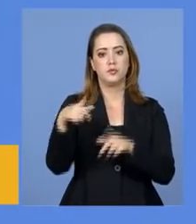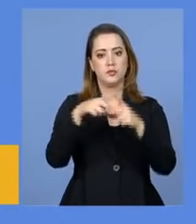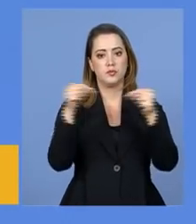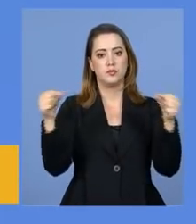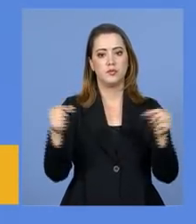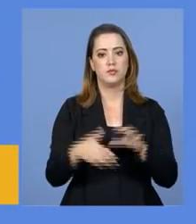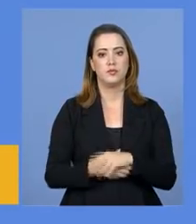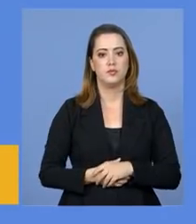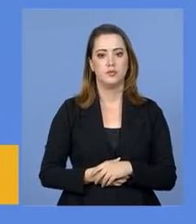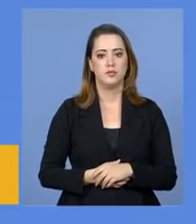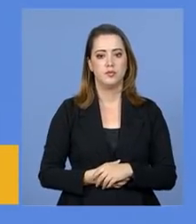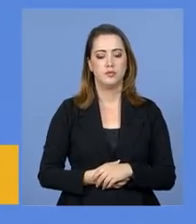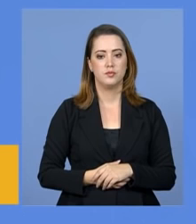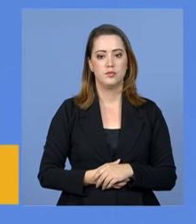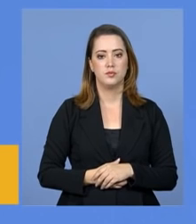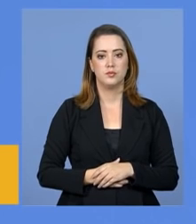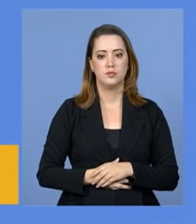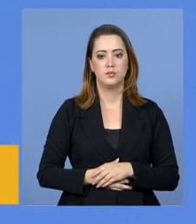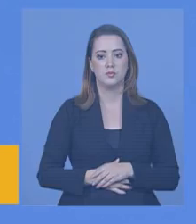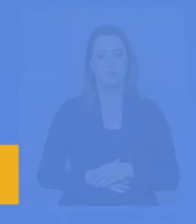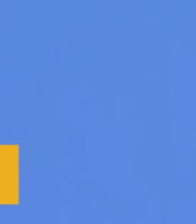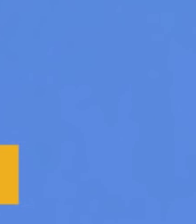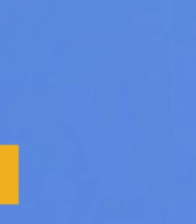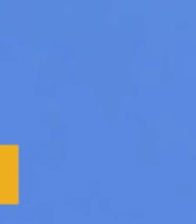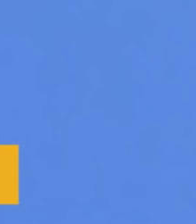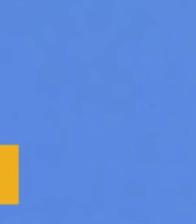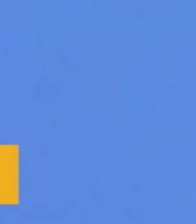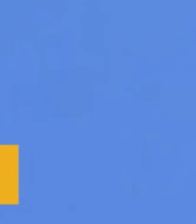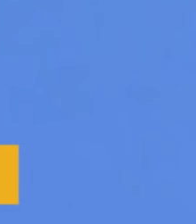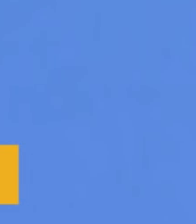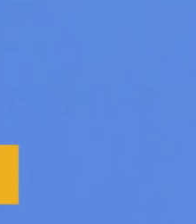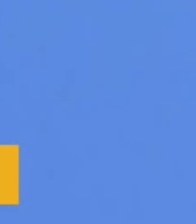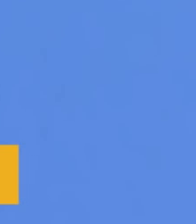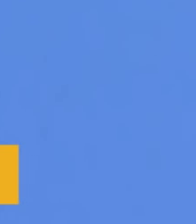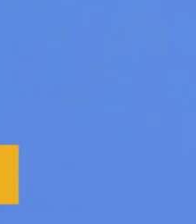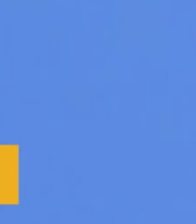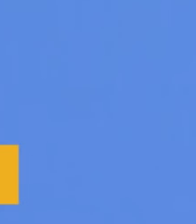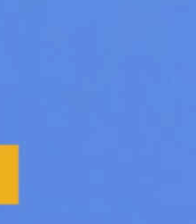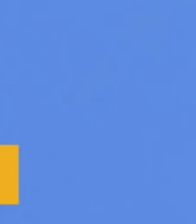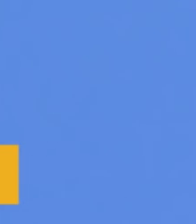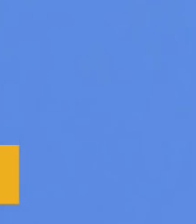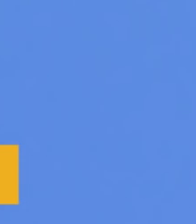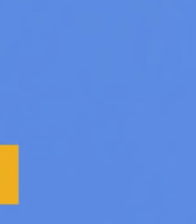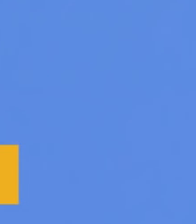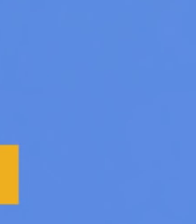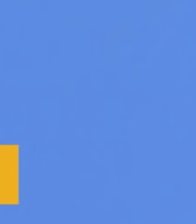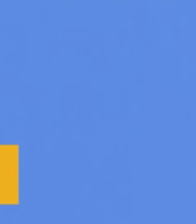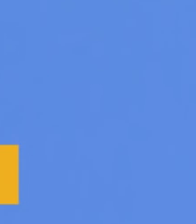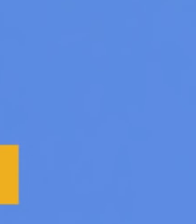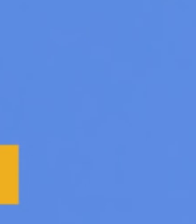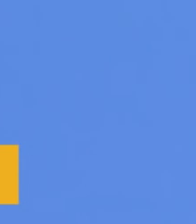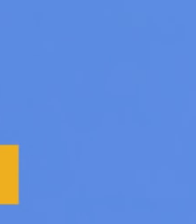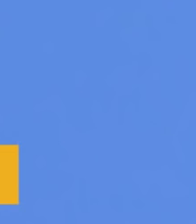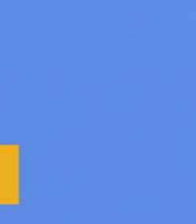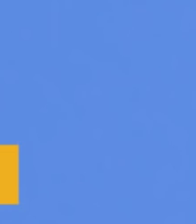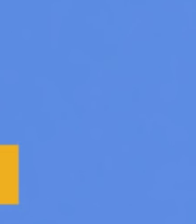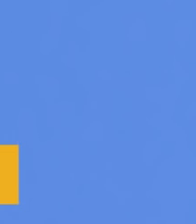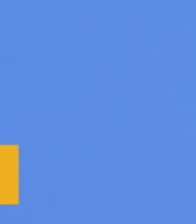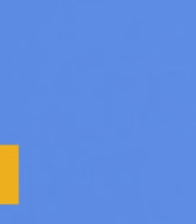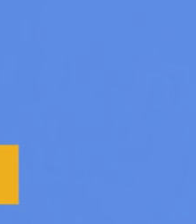salve, guerreiros. A Esquadrilha já chegou na arena com 7 aeronaves. E a gente vê aí o número 7, que é o Major